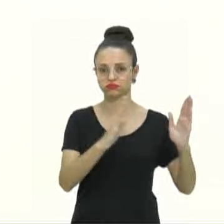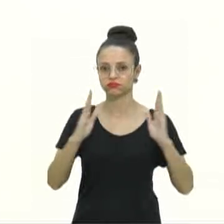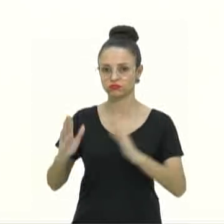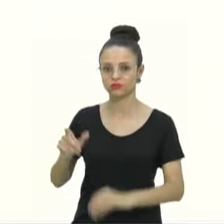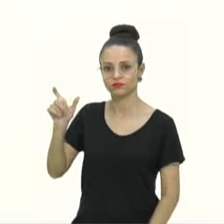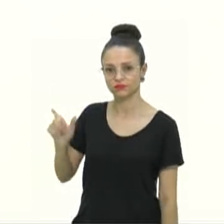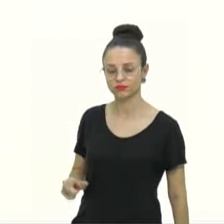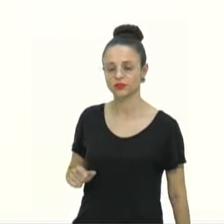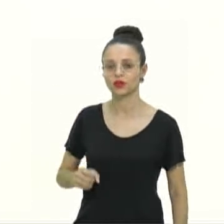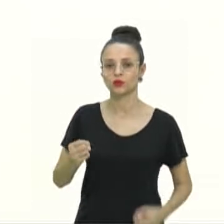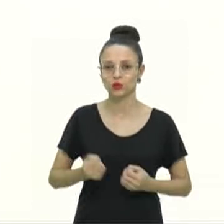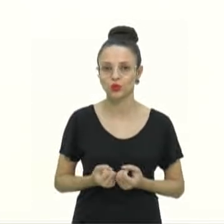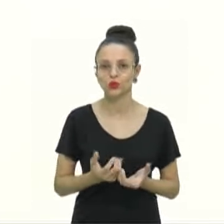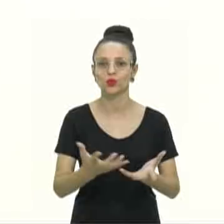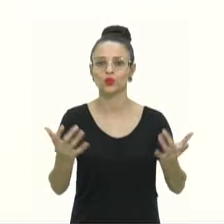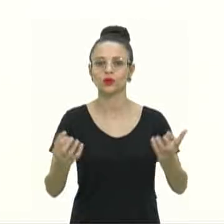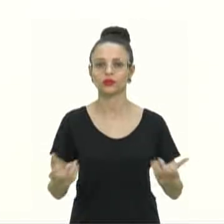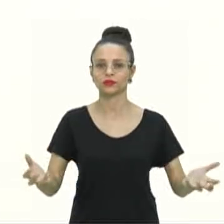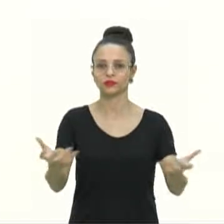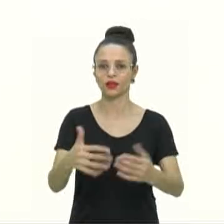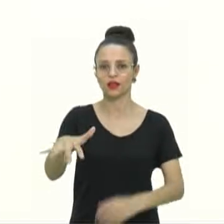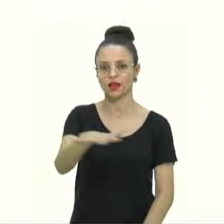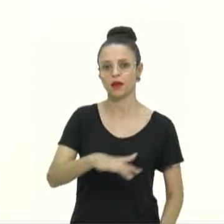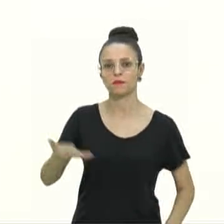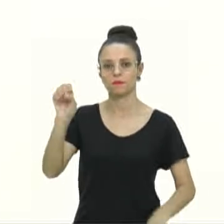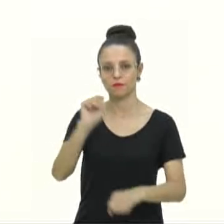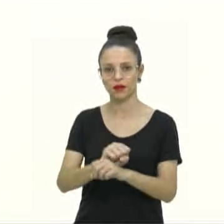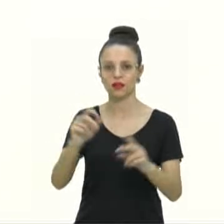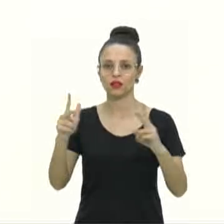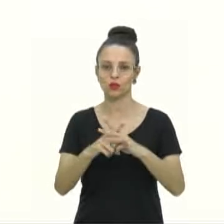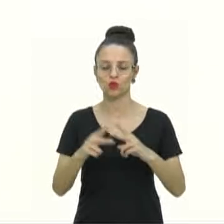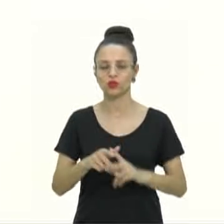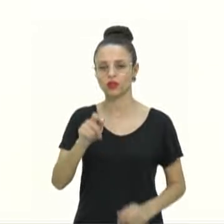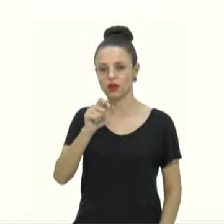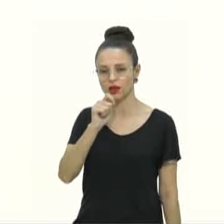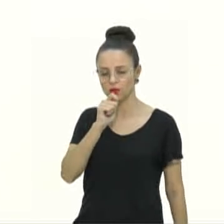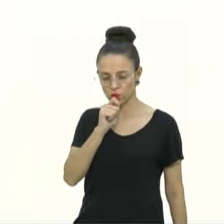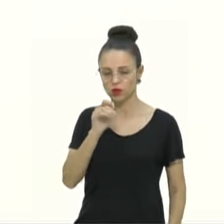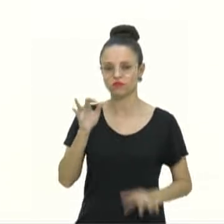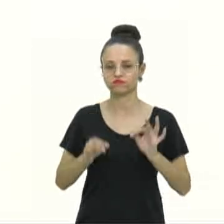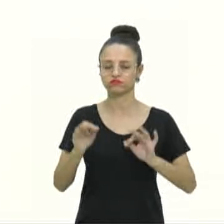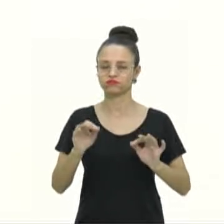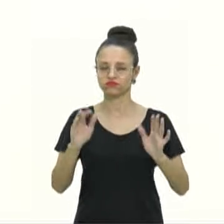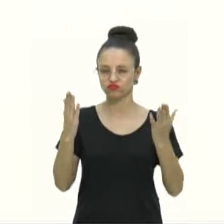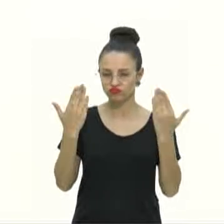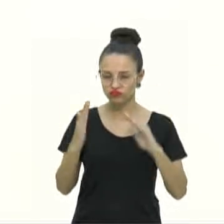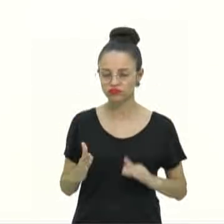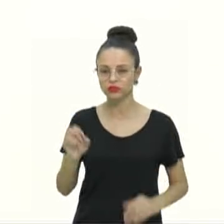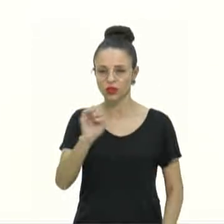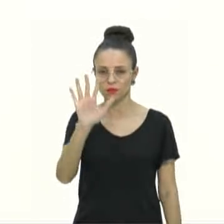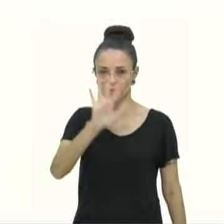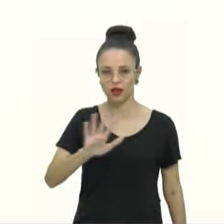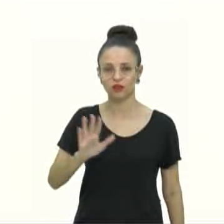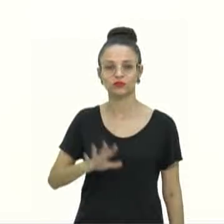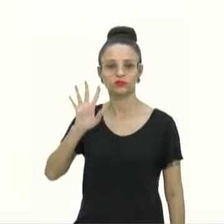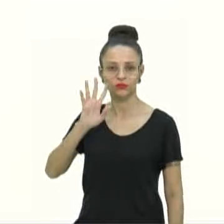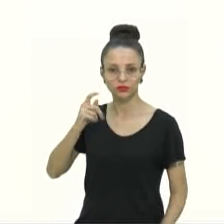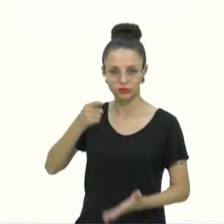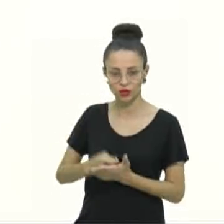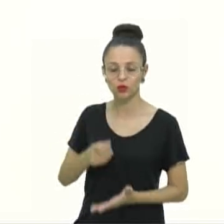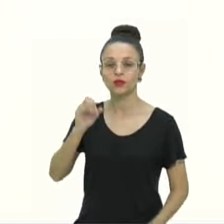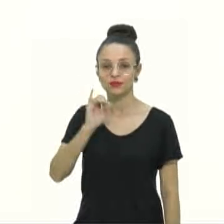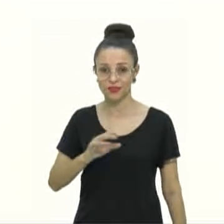um bloco de espuma na área de combate, parando a luta, a arbitragem analisa as imagens e toma a decisão. Caso vença, o